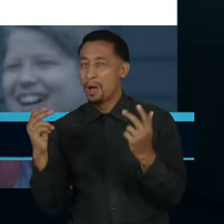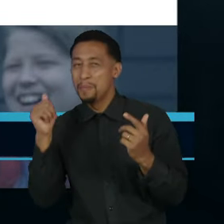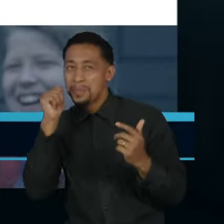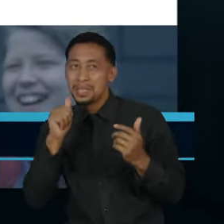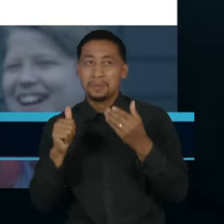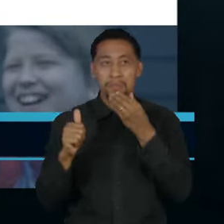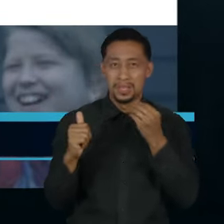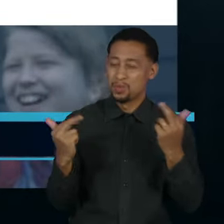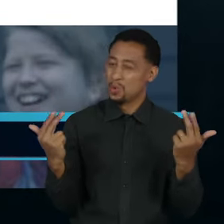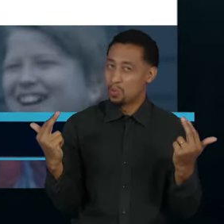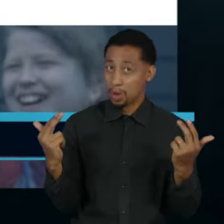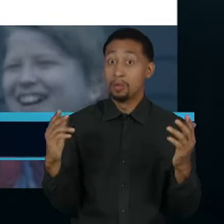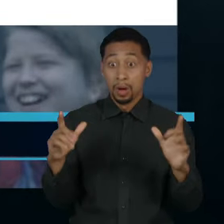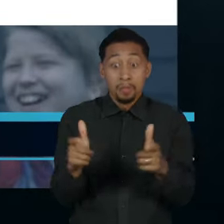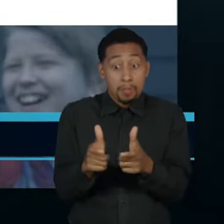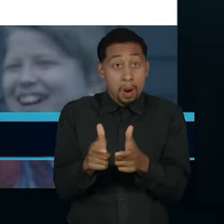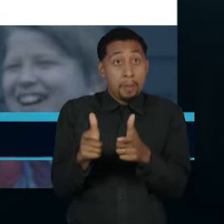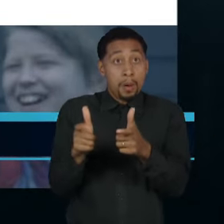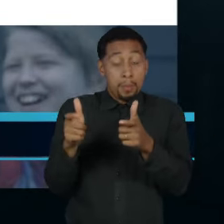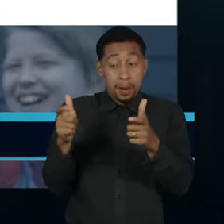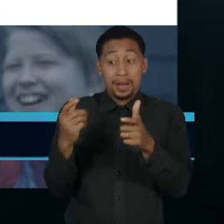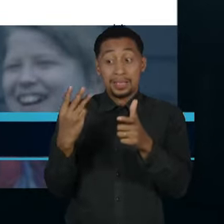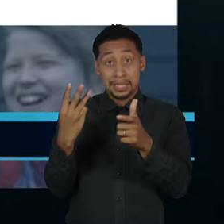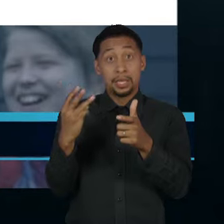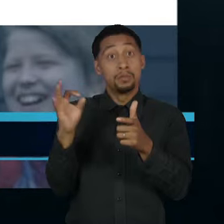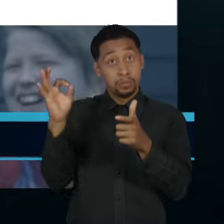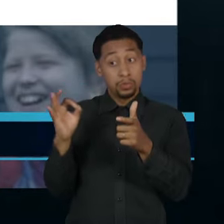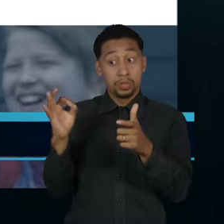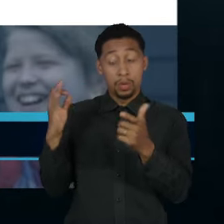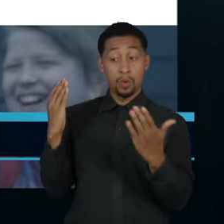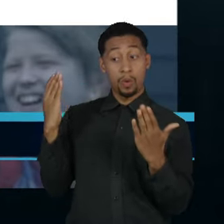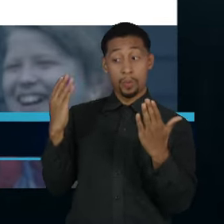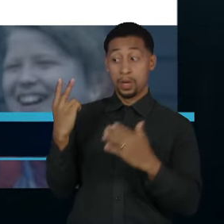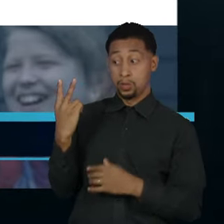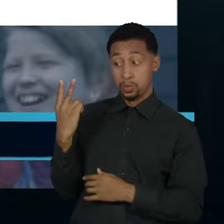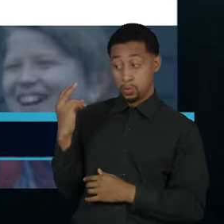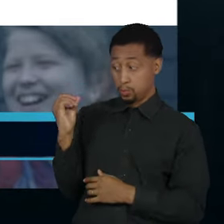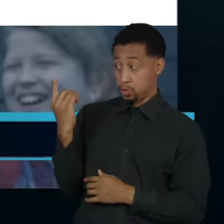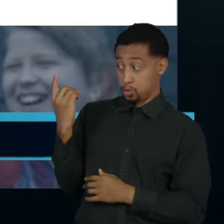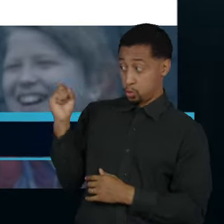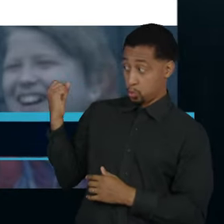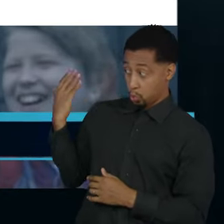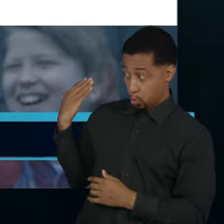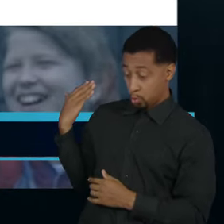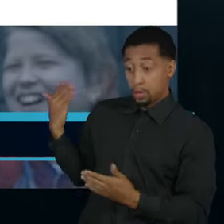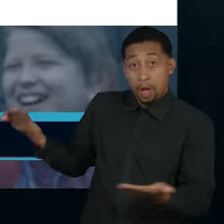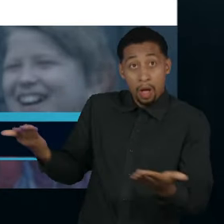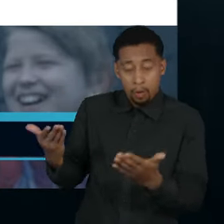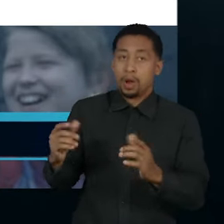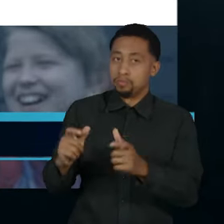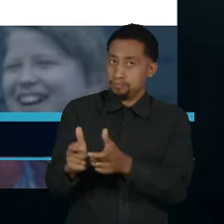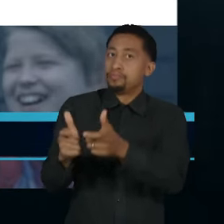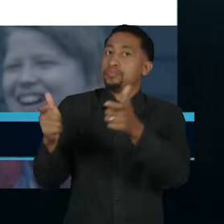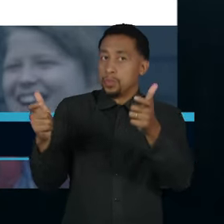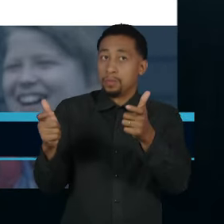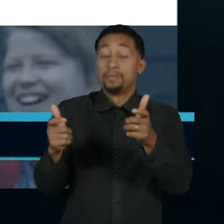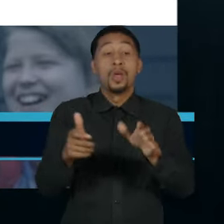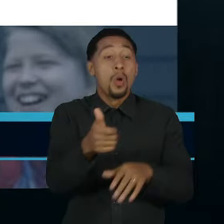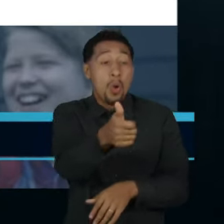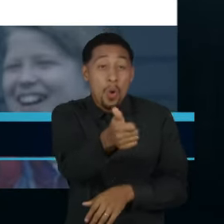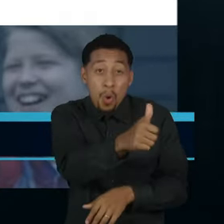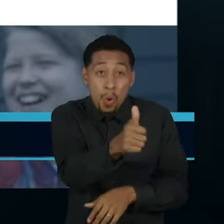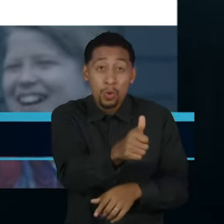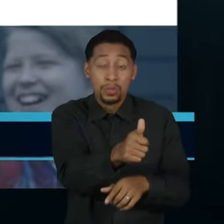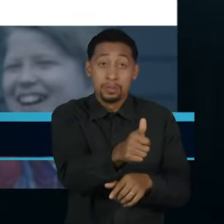de 3 pontos percentuais em comparação com a mesma pesquisa de 2018. Outros 11% afirmam já ter